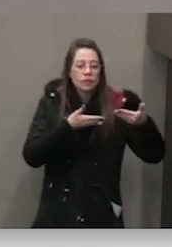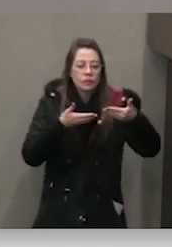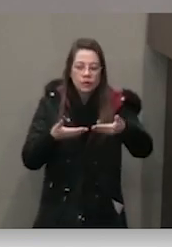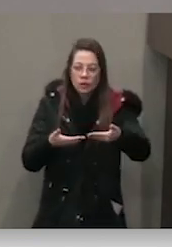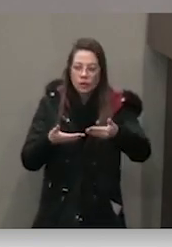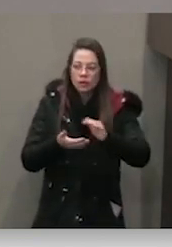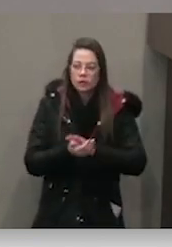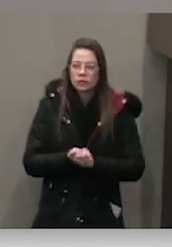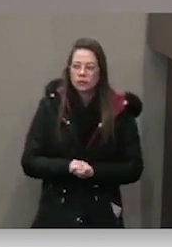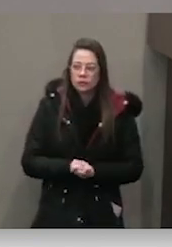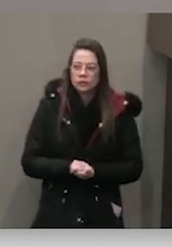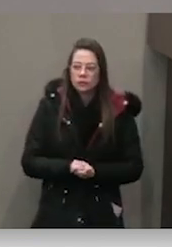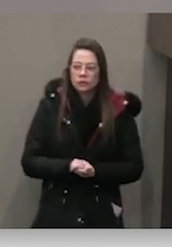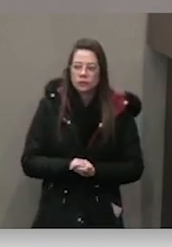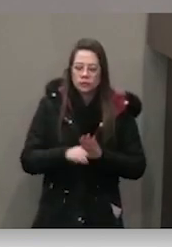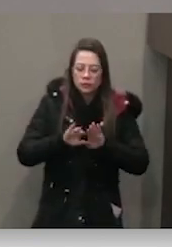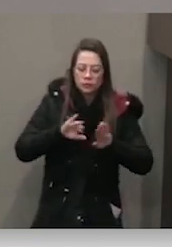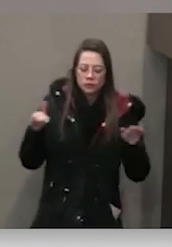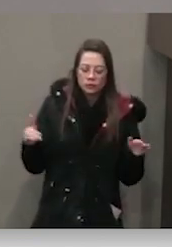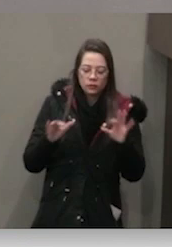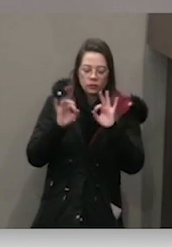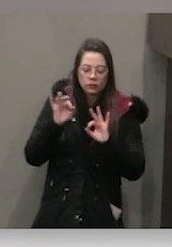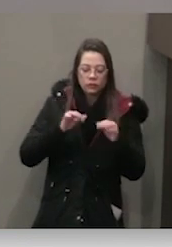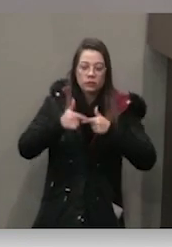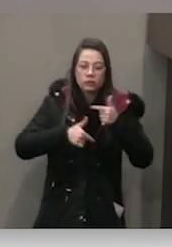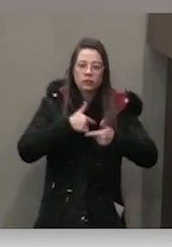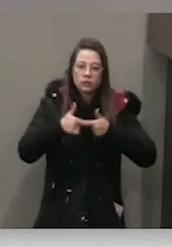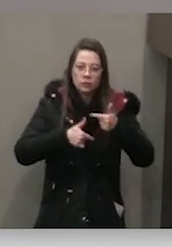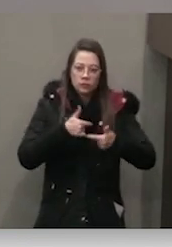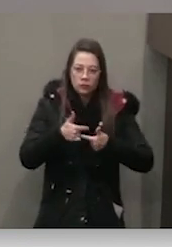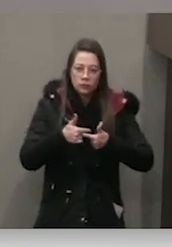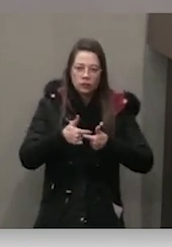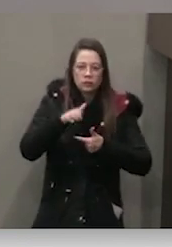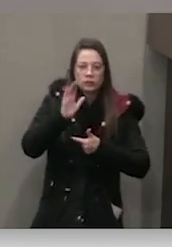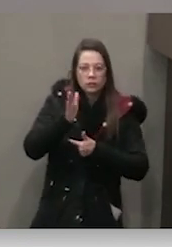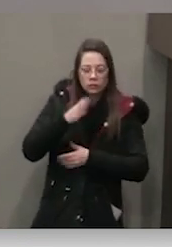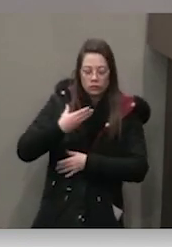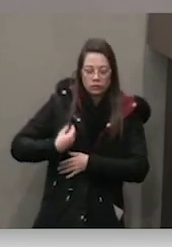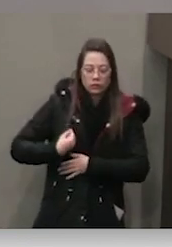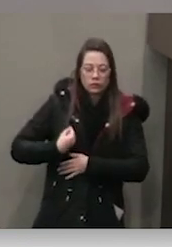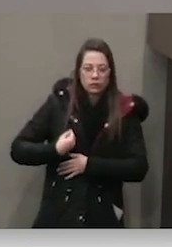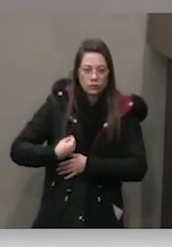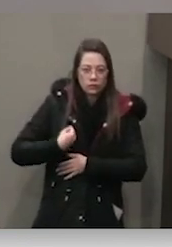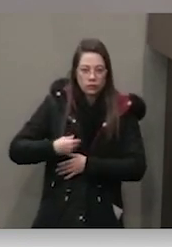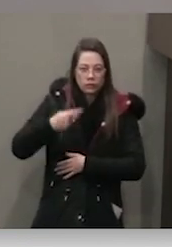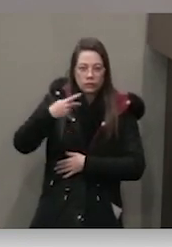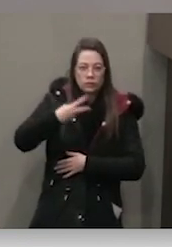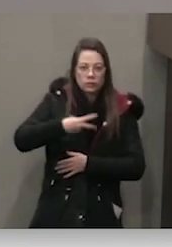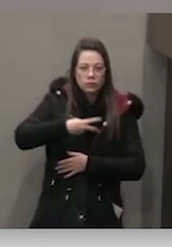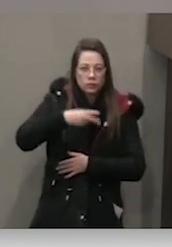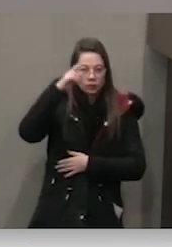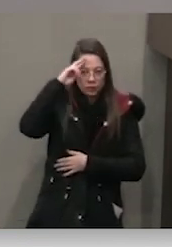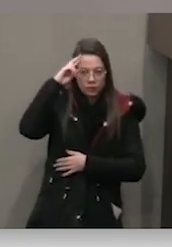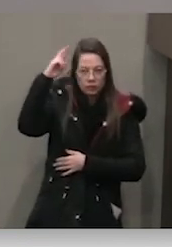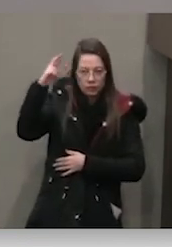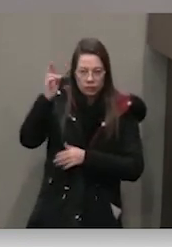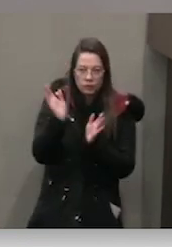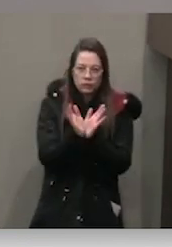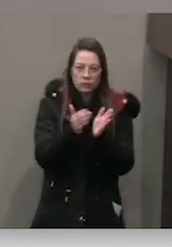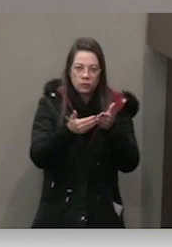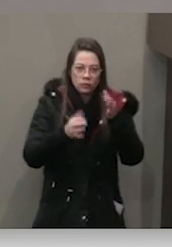Convidamos para compor a mesa dos trabalhos, já está aqui conosco, a vice-presidente da Comissão de